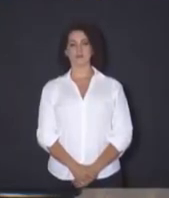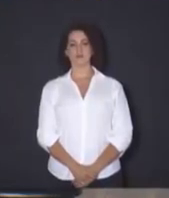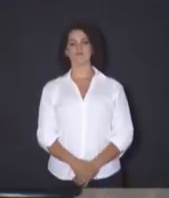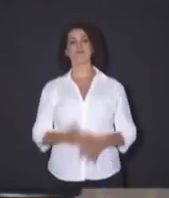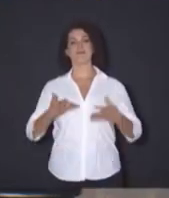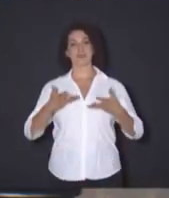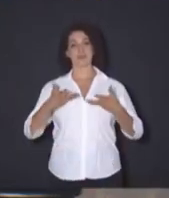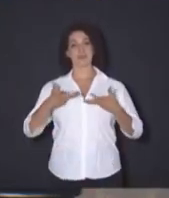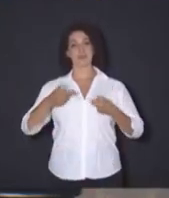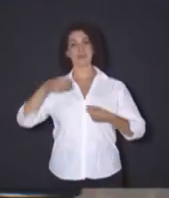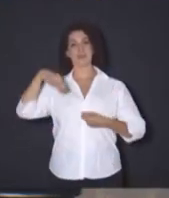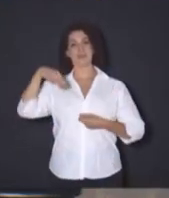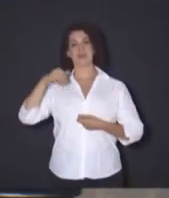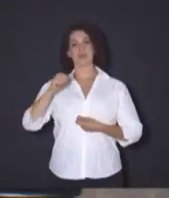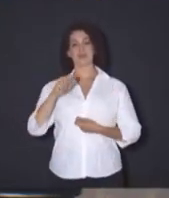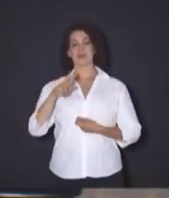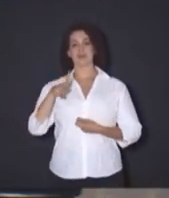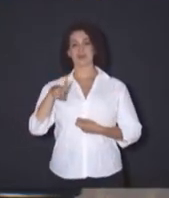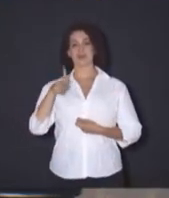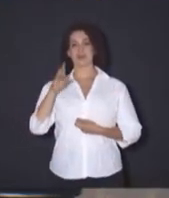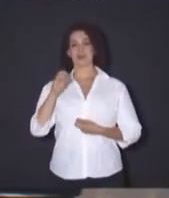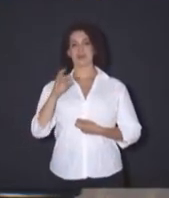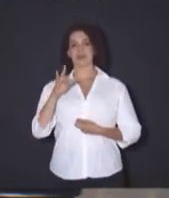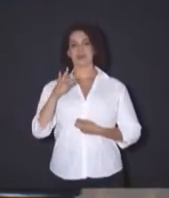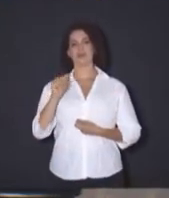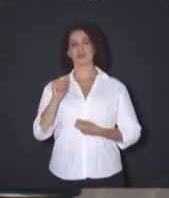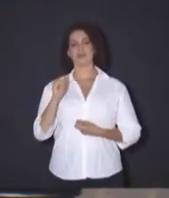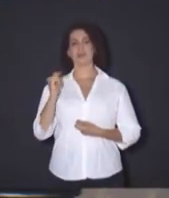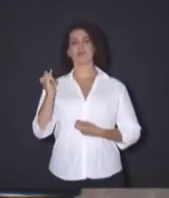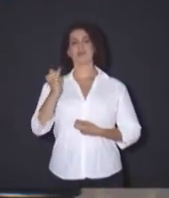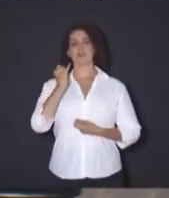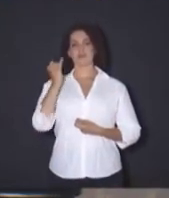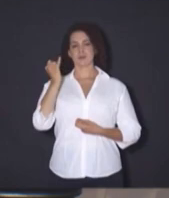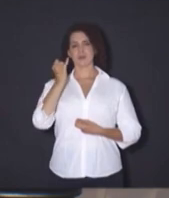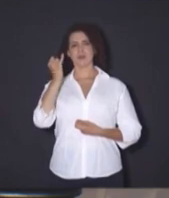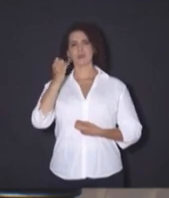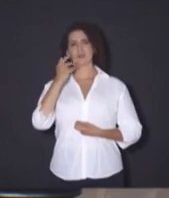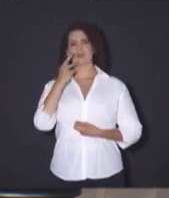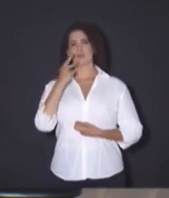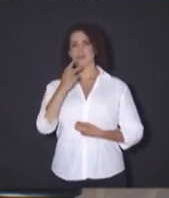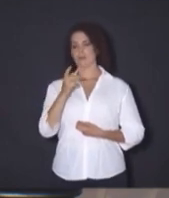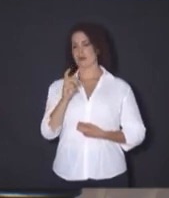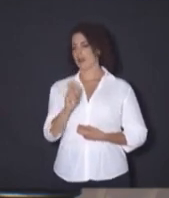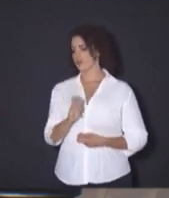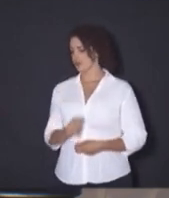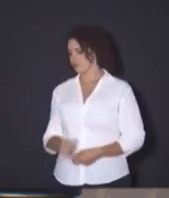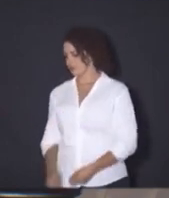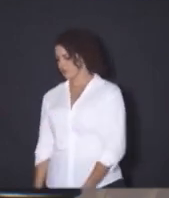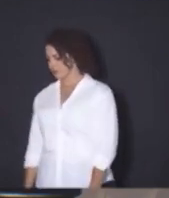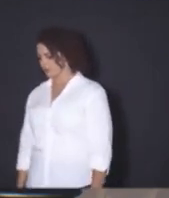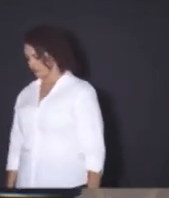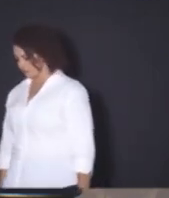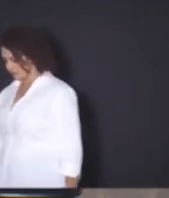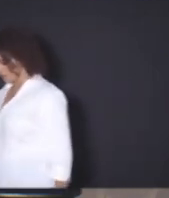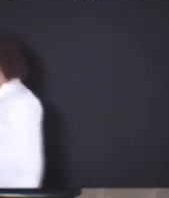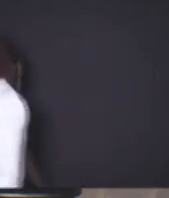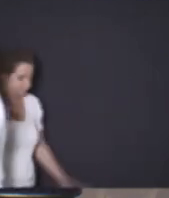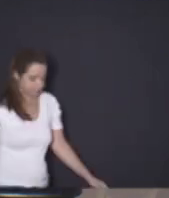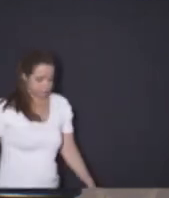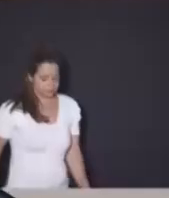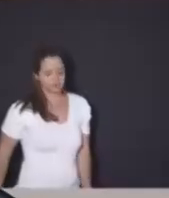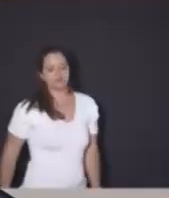Maravilha, Makota. Muito importante, assim, você falou uma palavra que eu acho muito